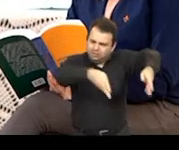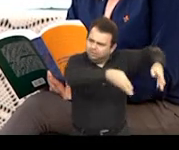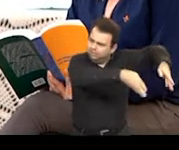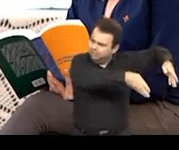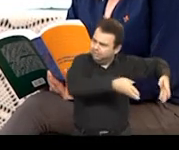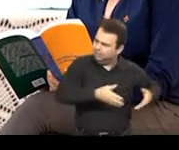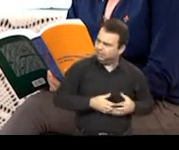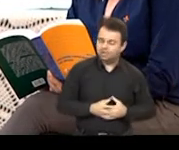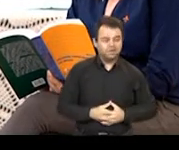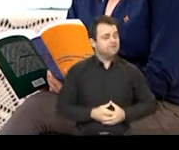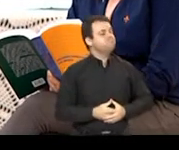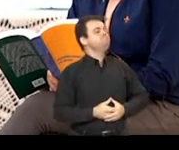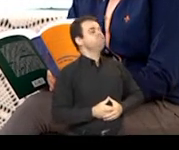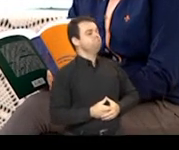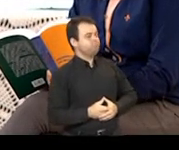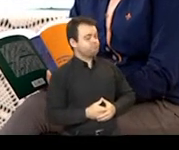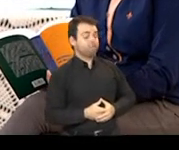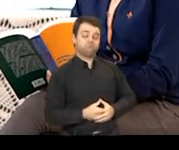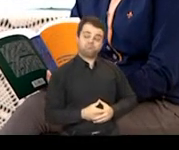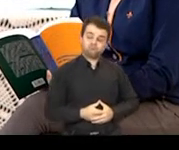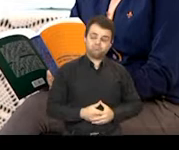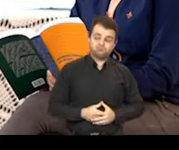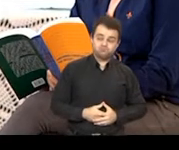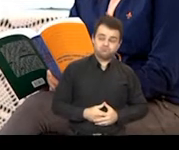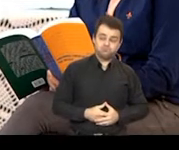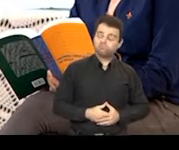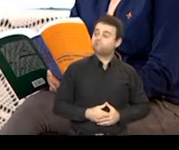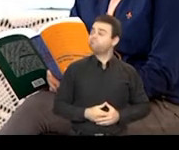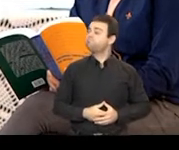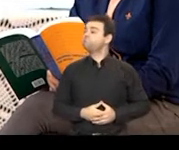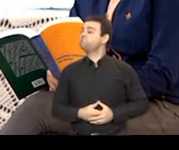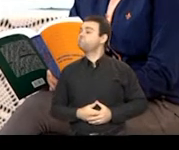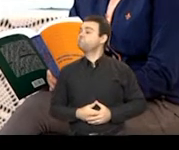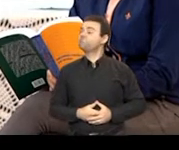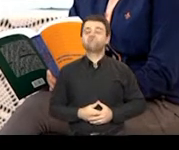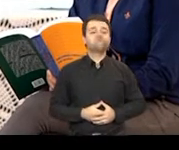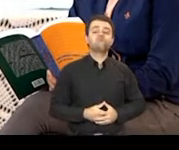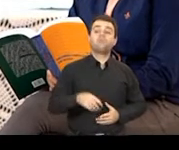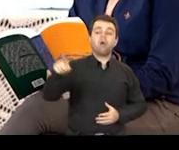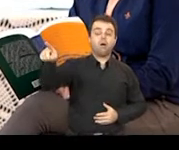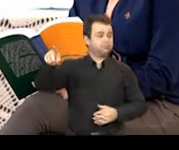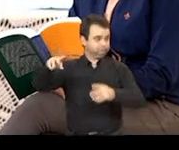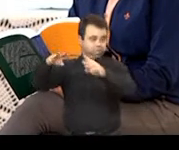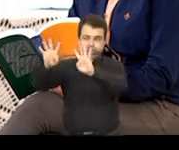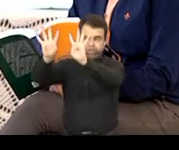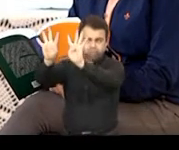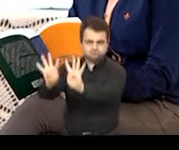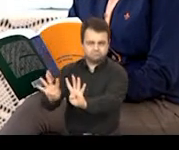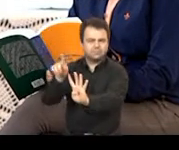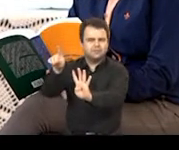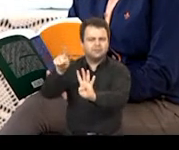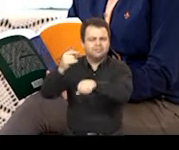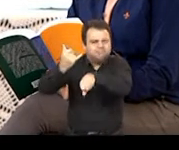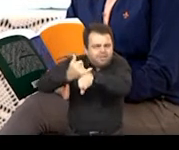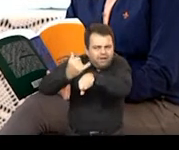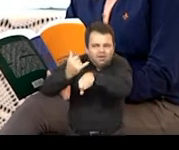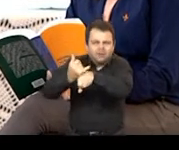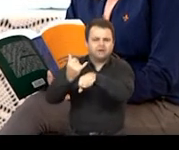velho muro arruinado. Indicou com o olhar o portão de ferro, carcomido pela ferrugem.